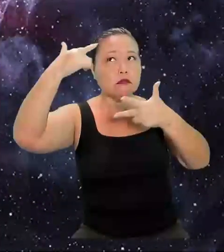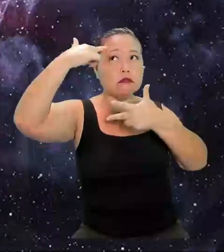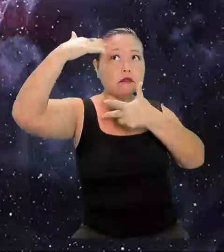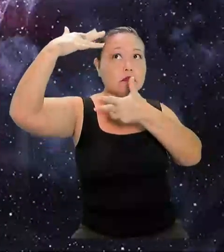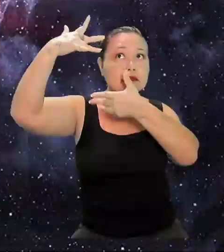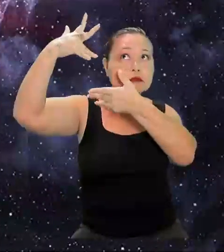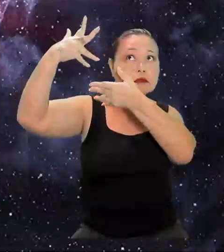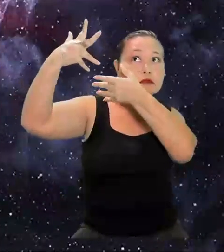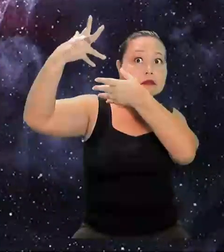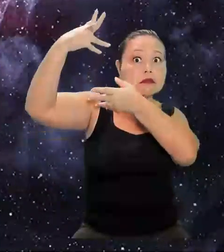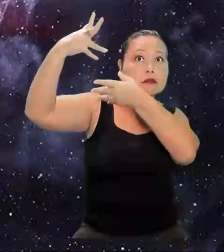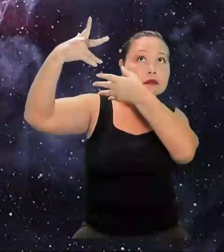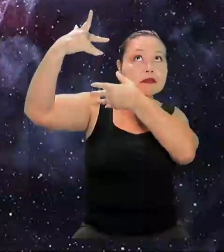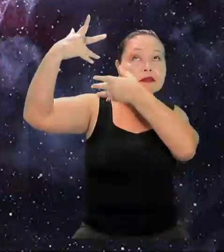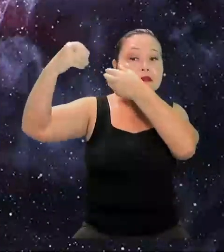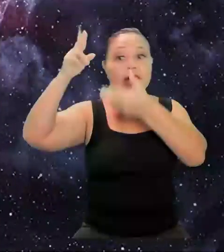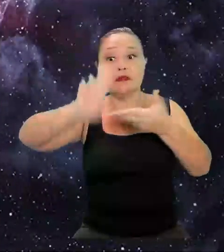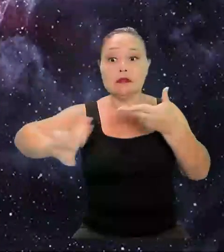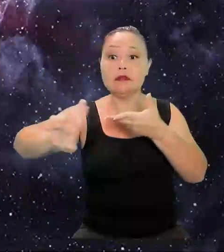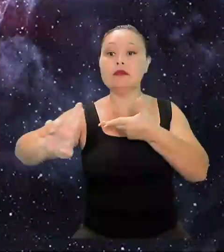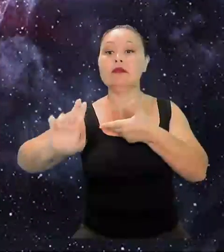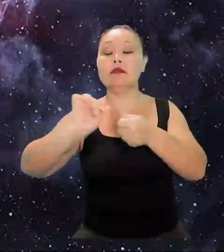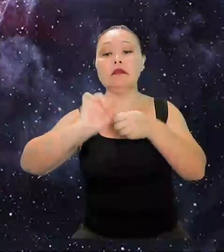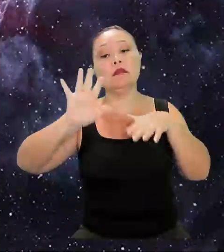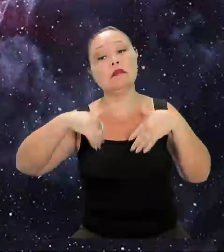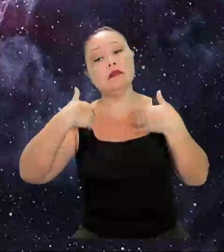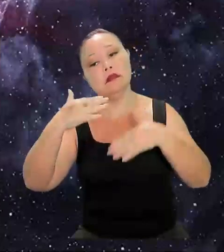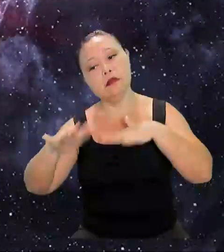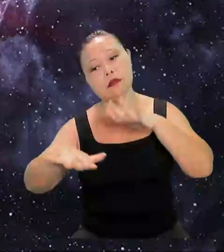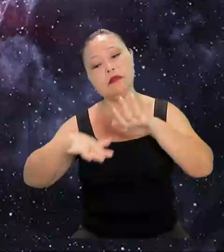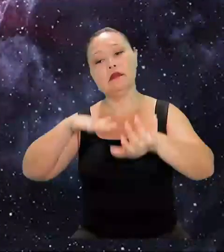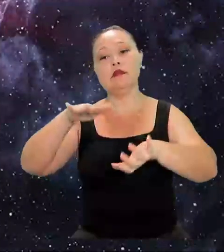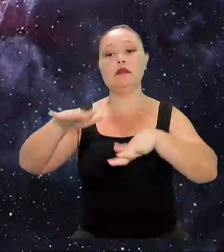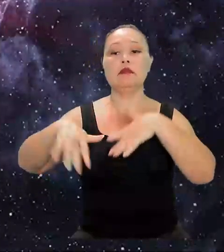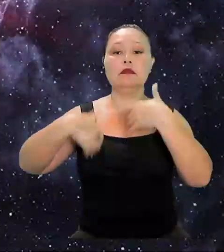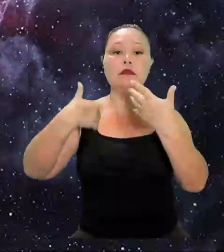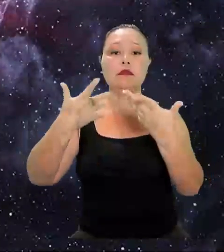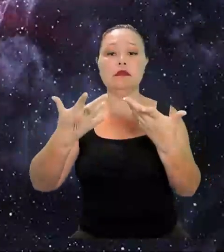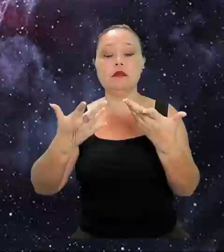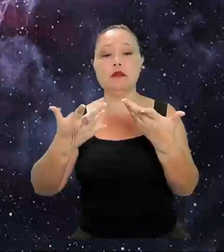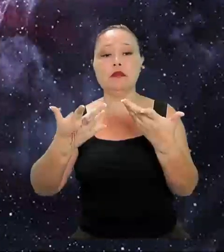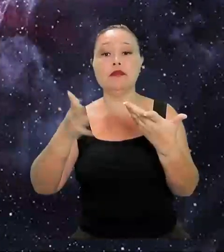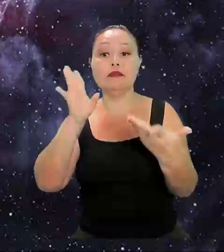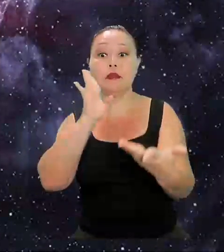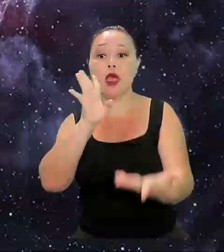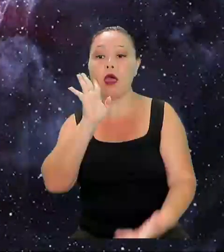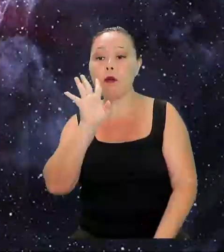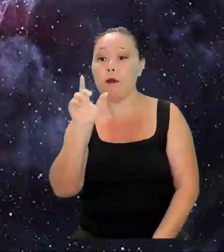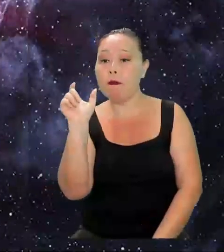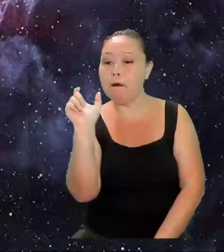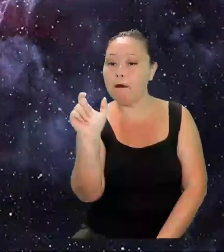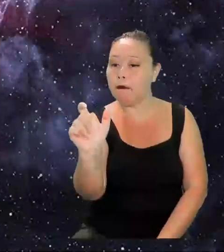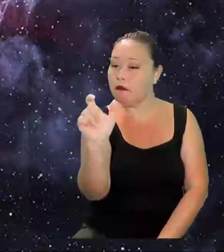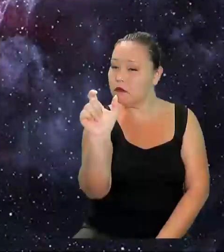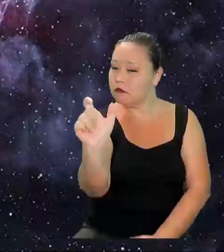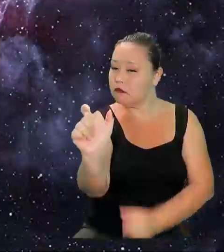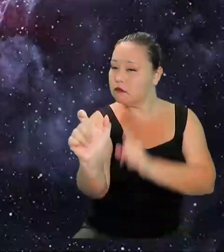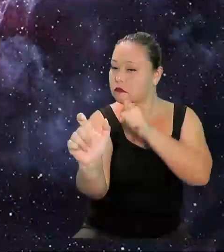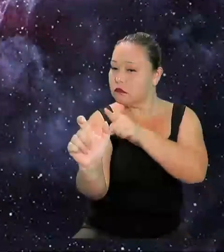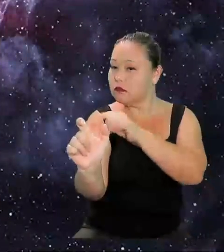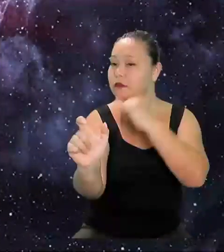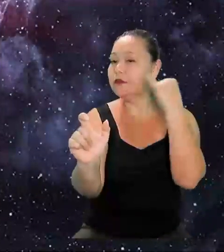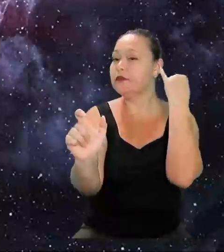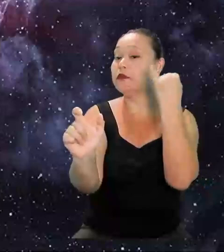raciocínio lógico, né? Meio de aplicação no passo a passo. E o legal é aquela palavra-chave.